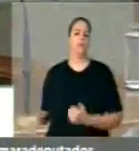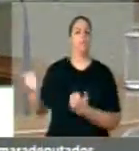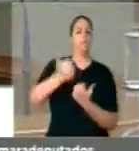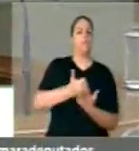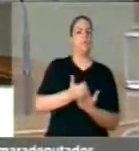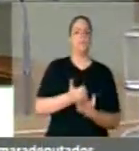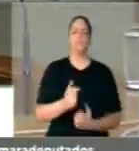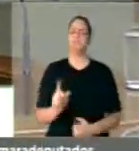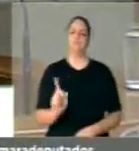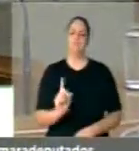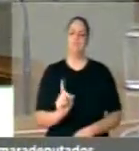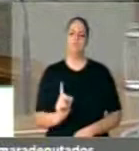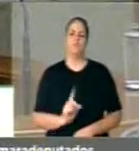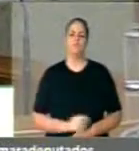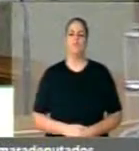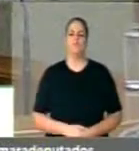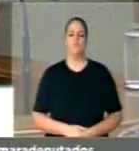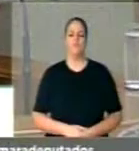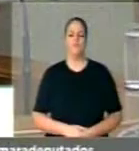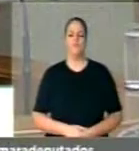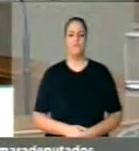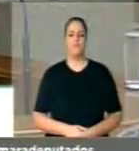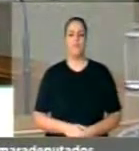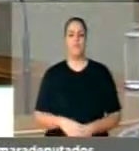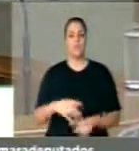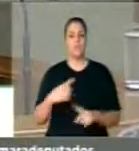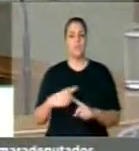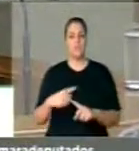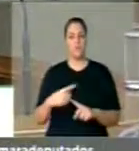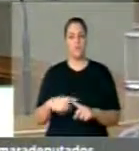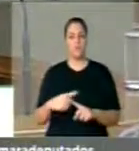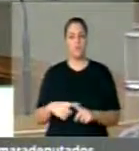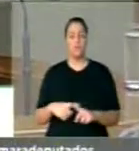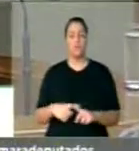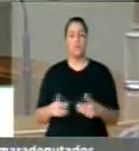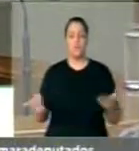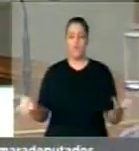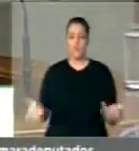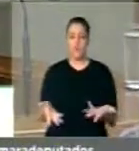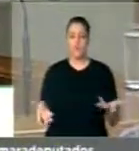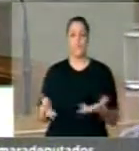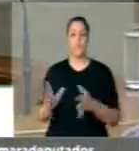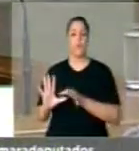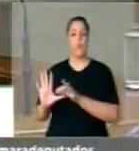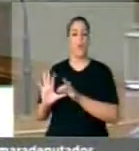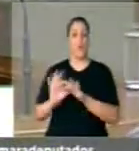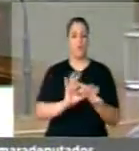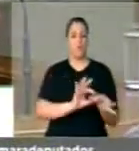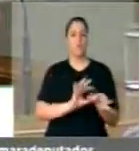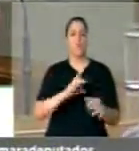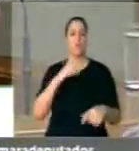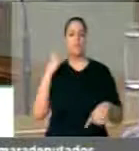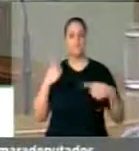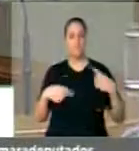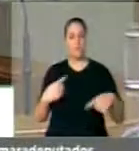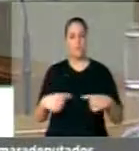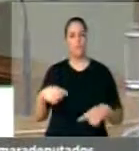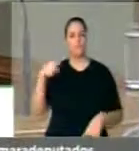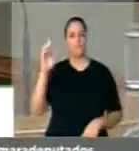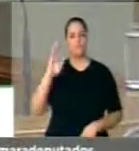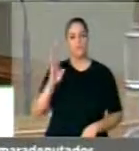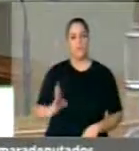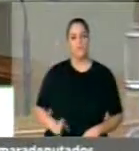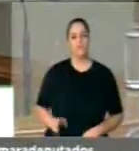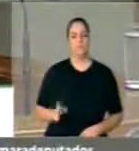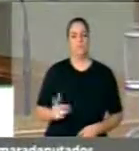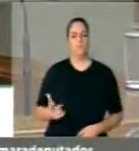central de poder da Casa, pois, considerando-se a atual conjuntura política e os arranjos